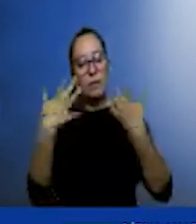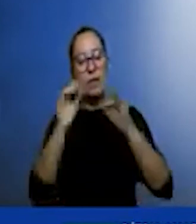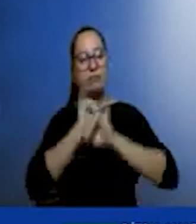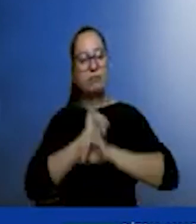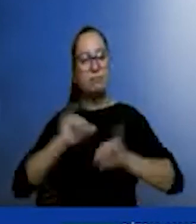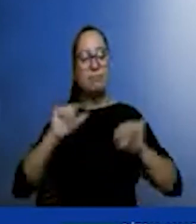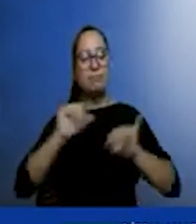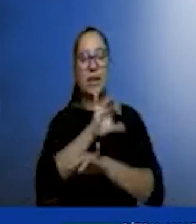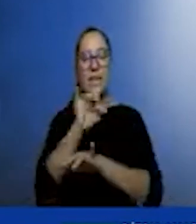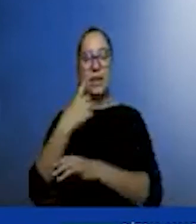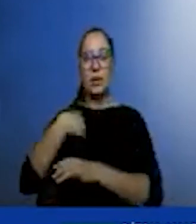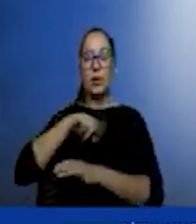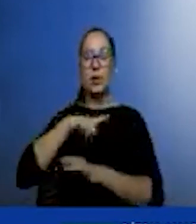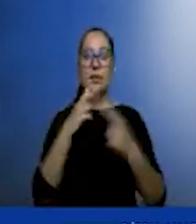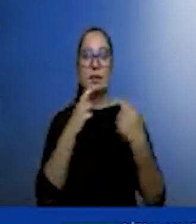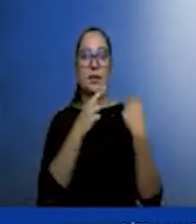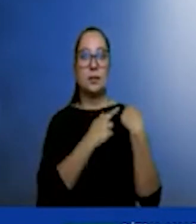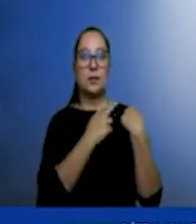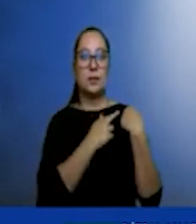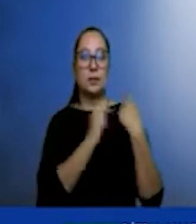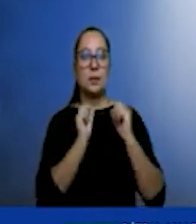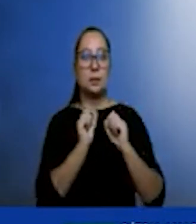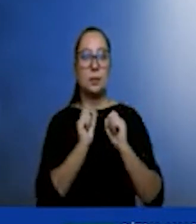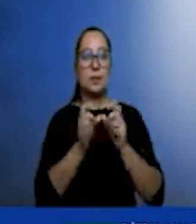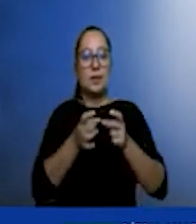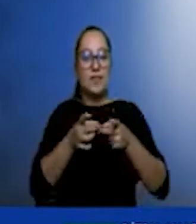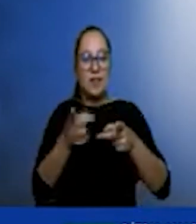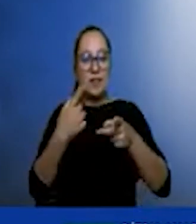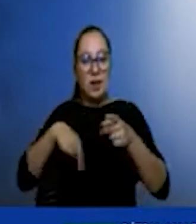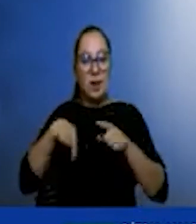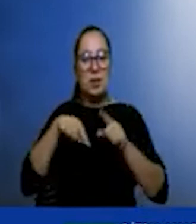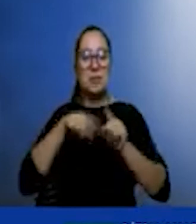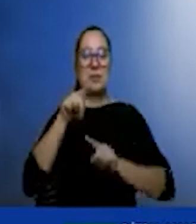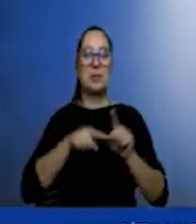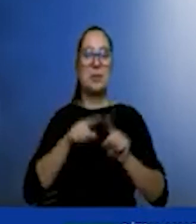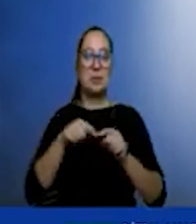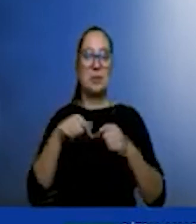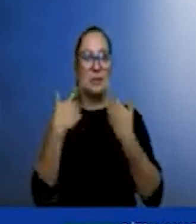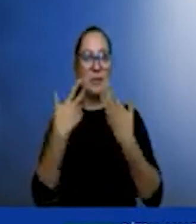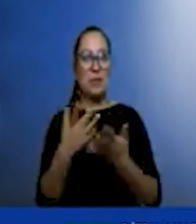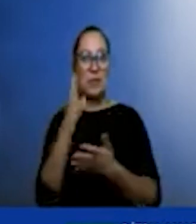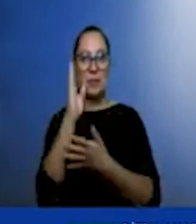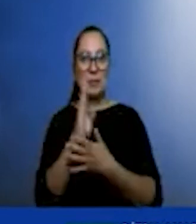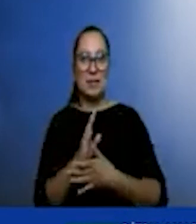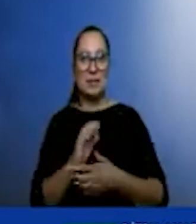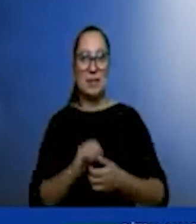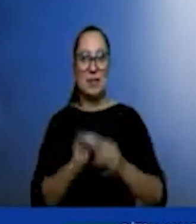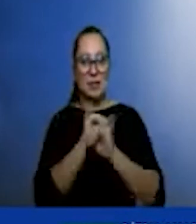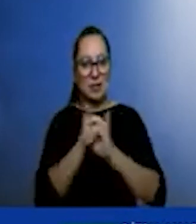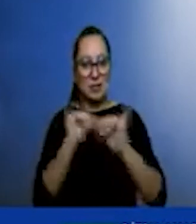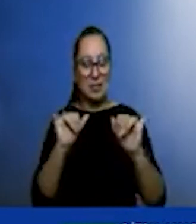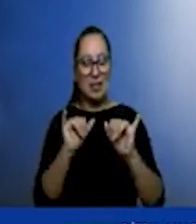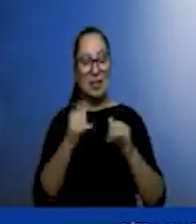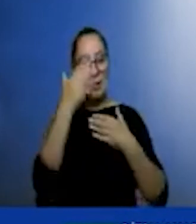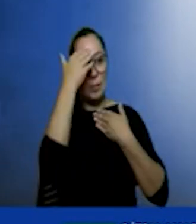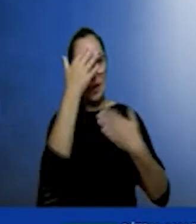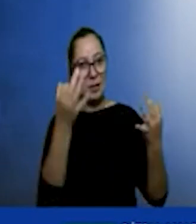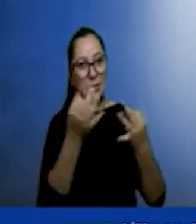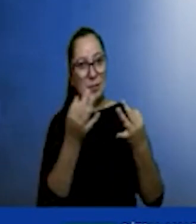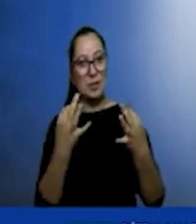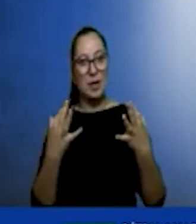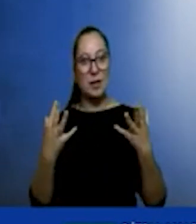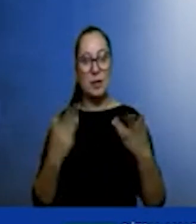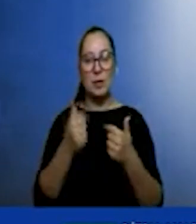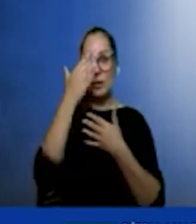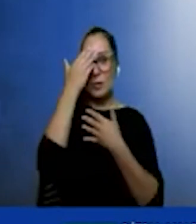nós tem a responsabilidade aqui de vender o nosso peixe fora do Brasil. Perfeito, Paula, muito obrigado. Obrigado a todos. Foi um